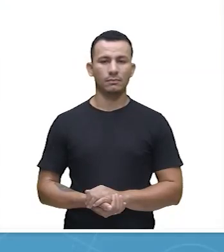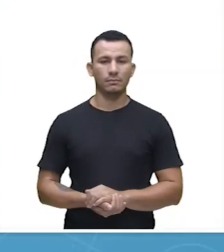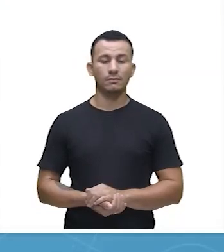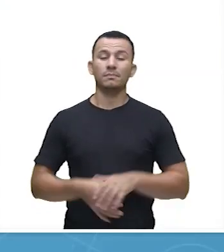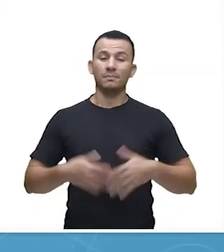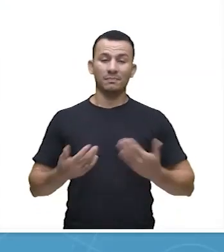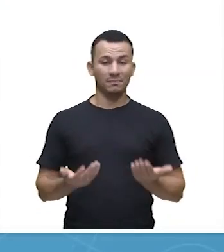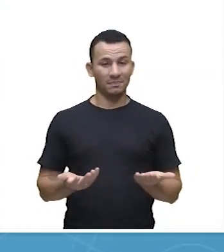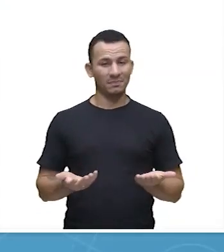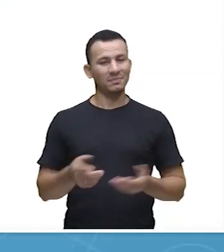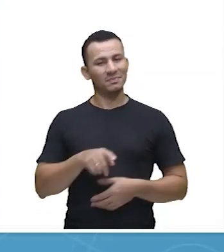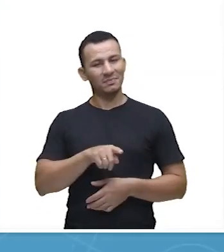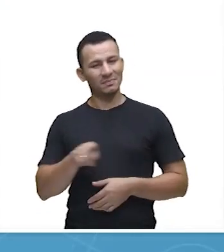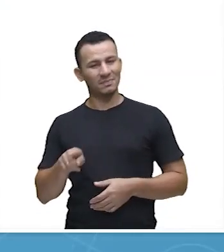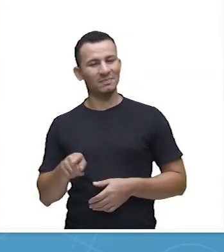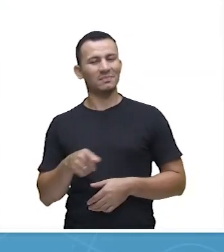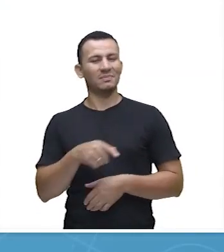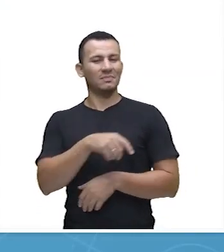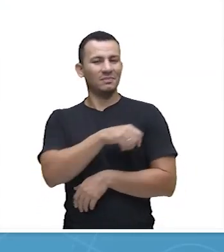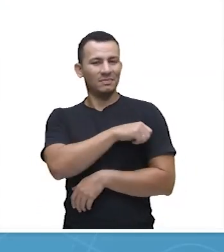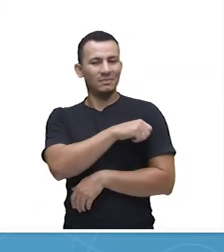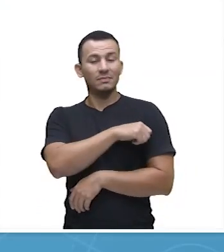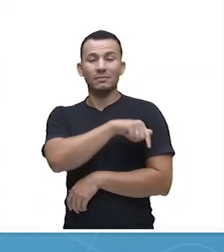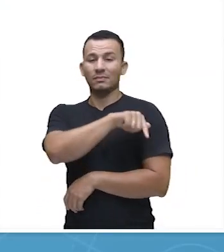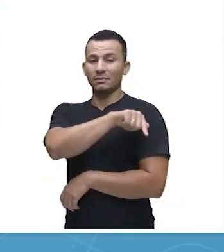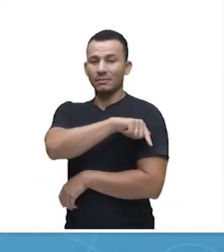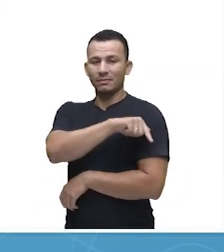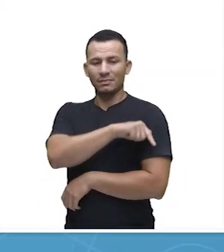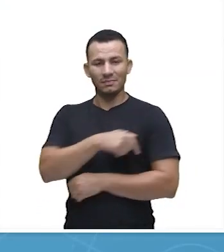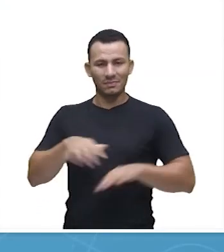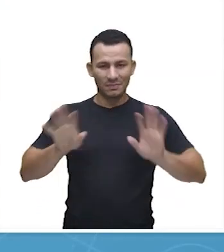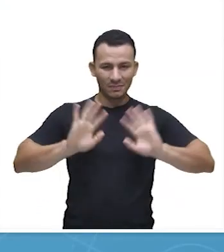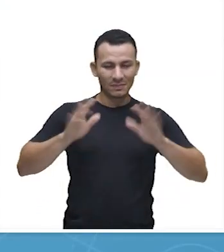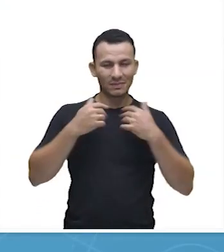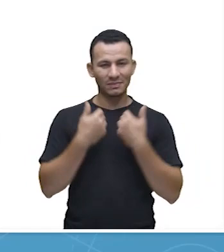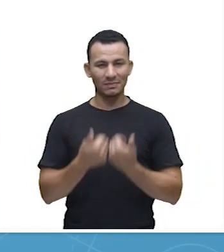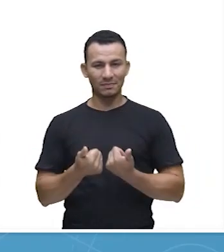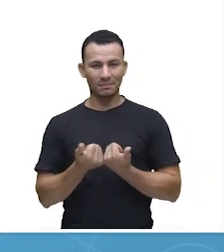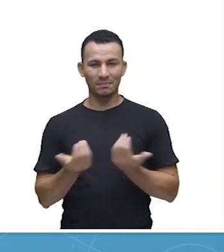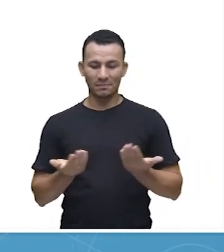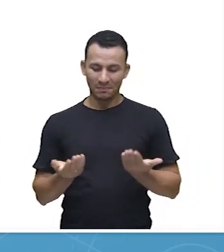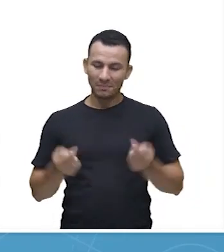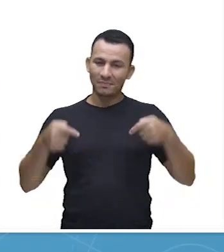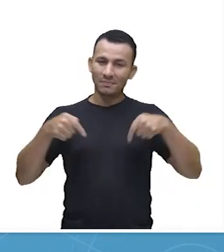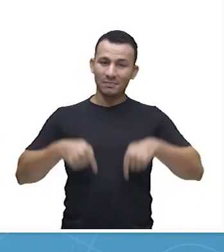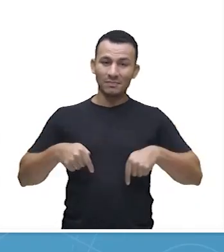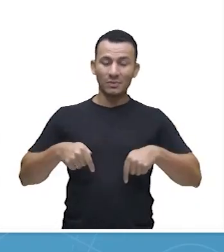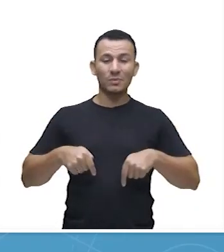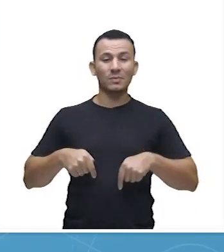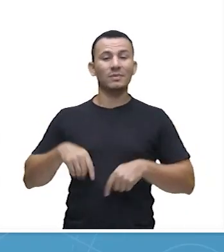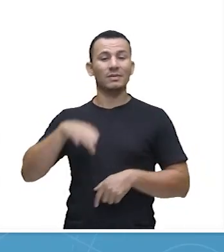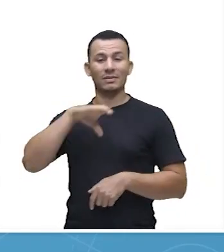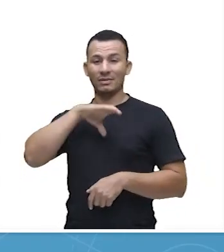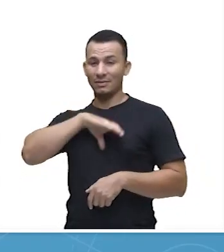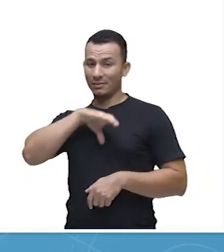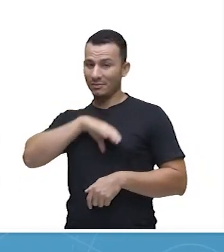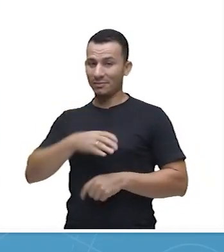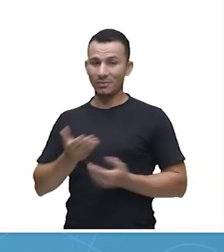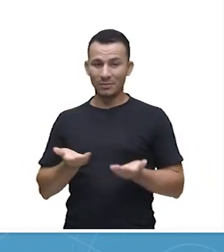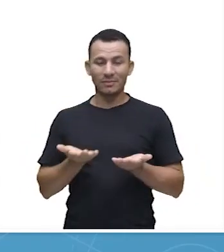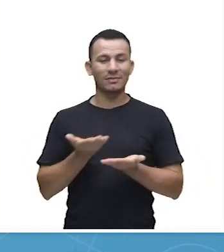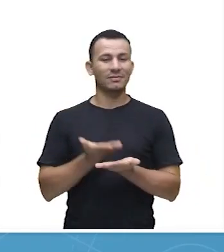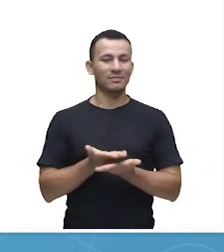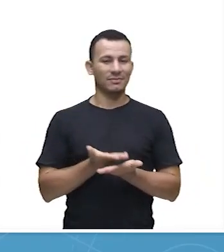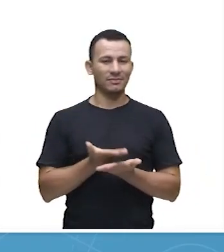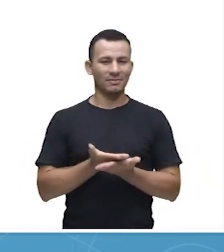Muito bem, turmas do 7º ano, olá alunos! Estamos de volta com a língua portuguesa e